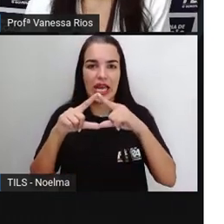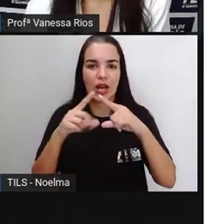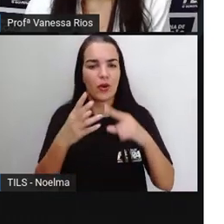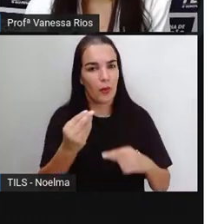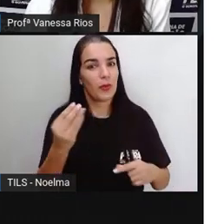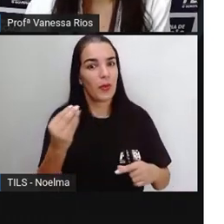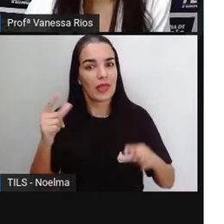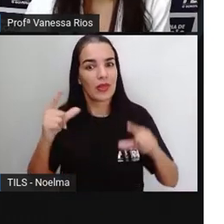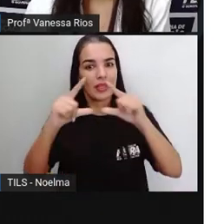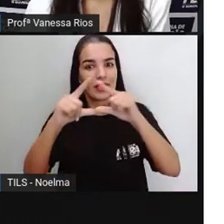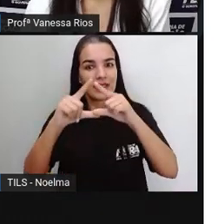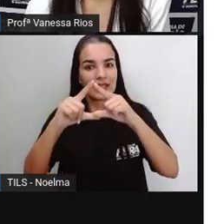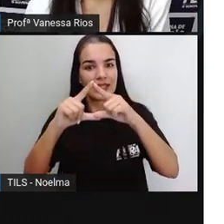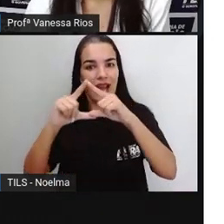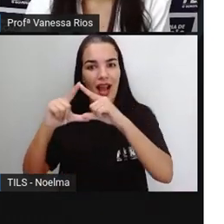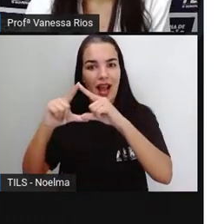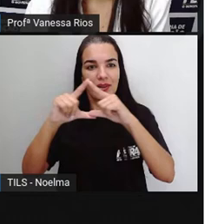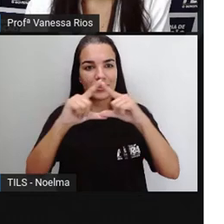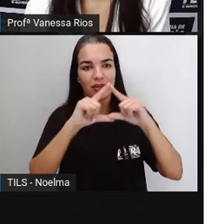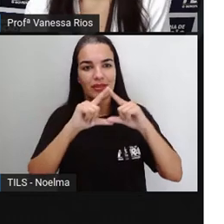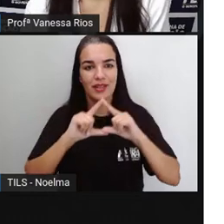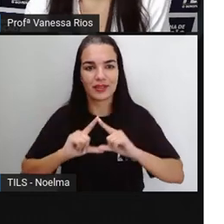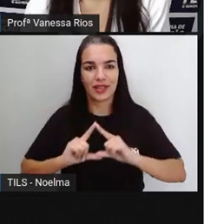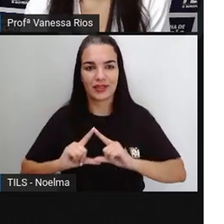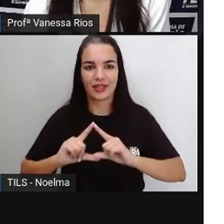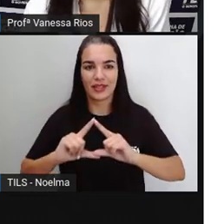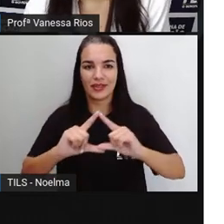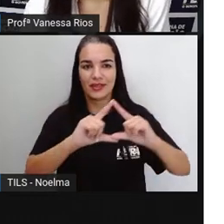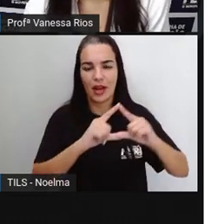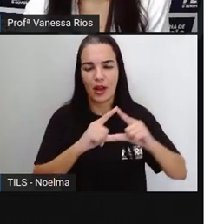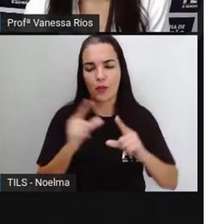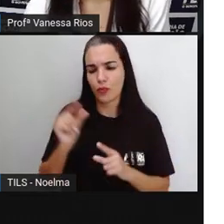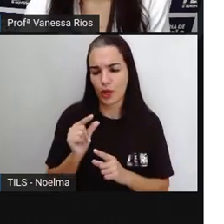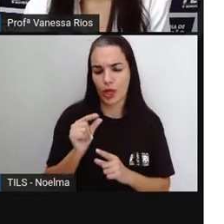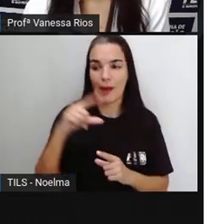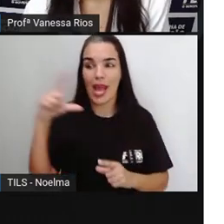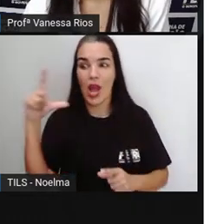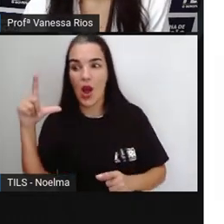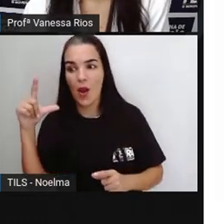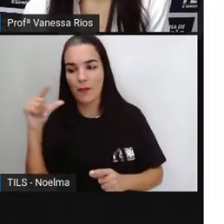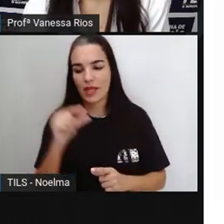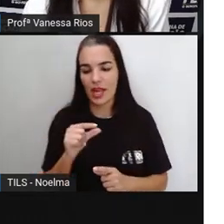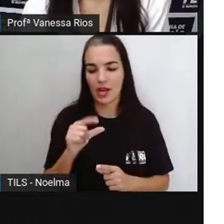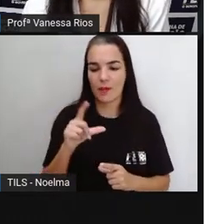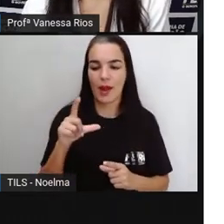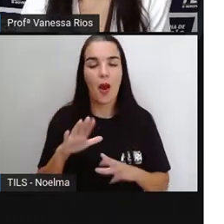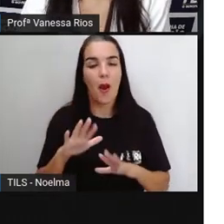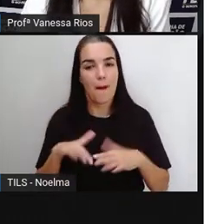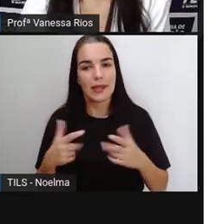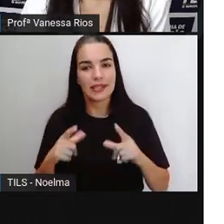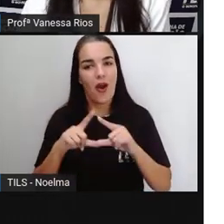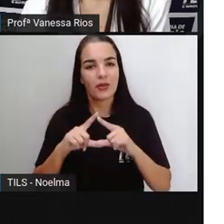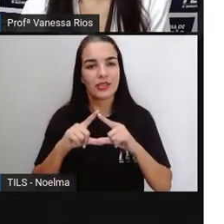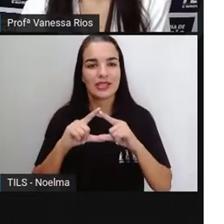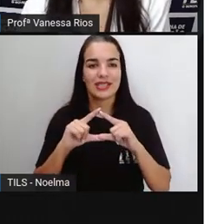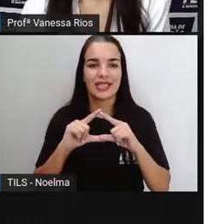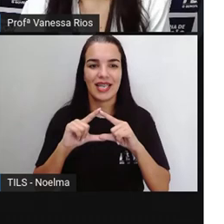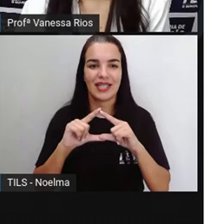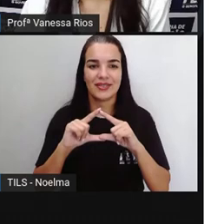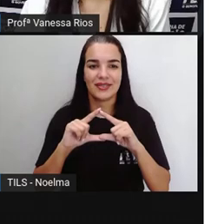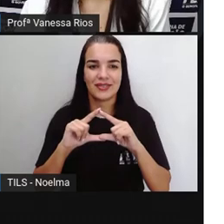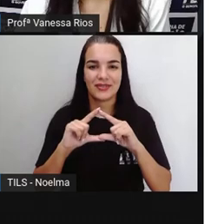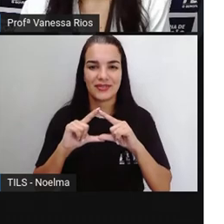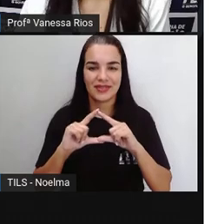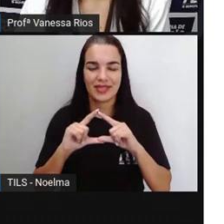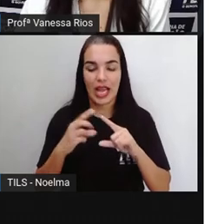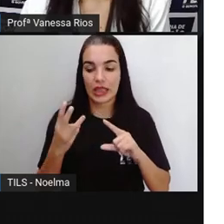vários triângulos, né, de tamanhos e formatos aí diferentes, mas a característica é de ter três lados